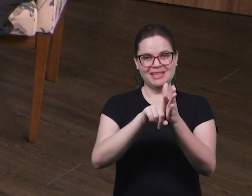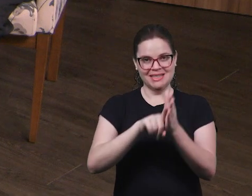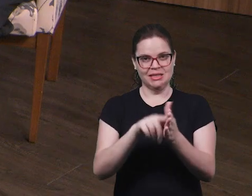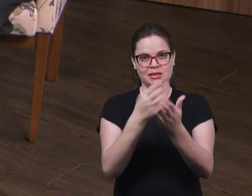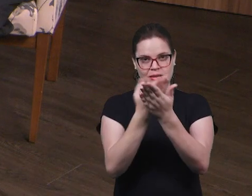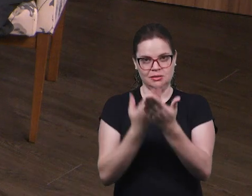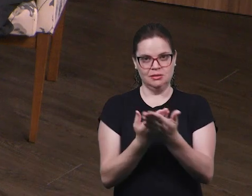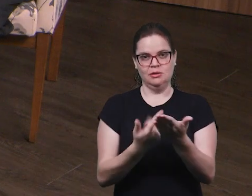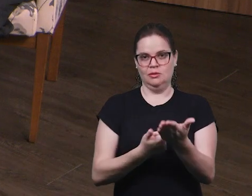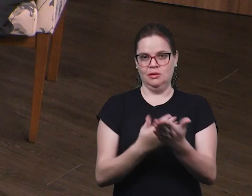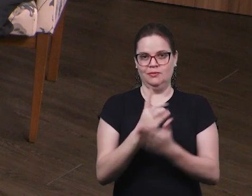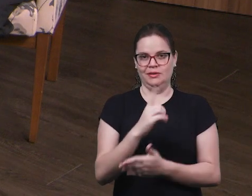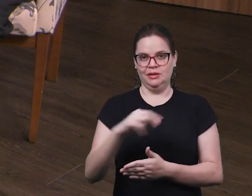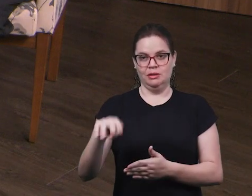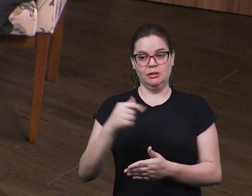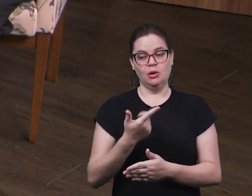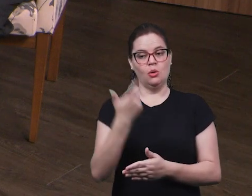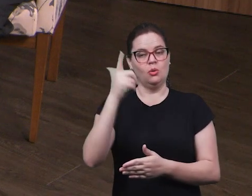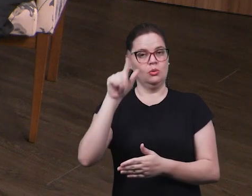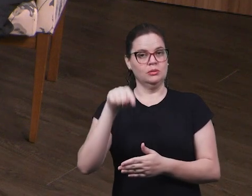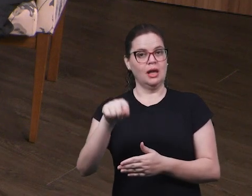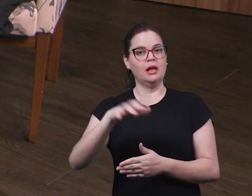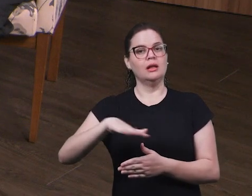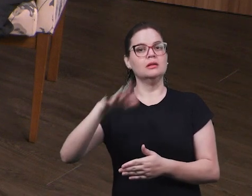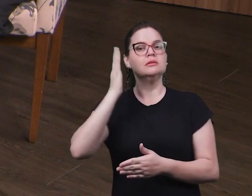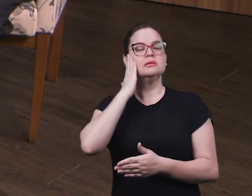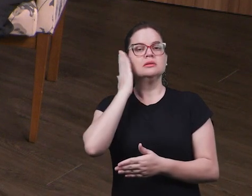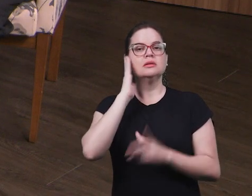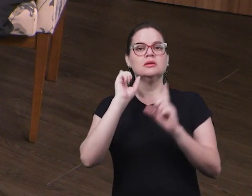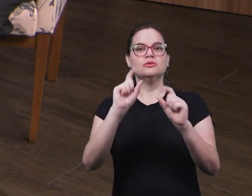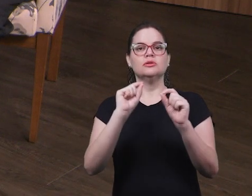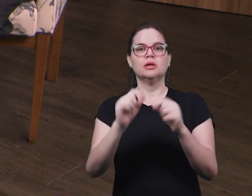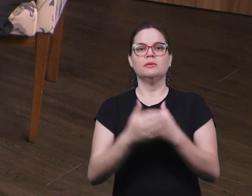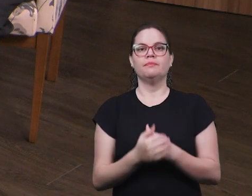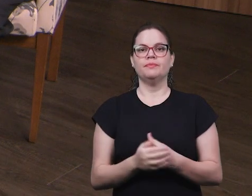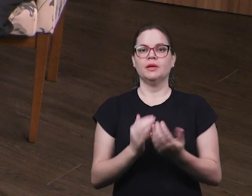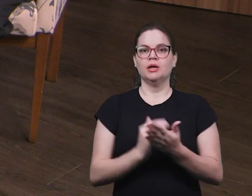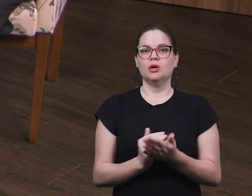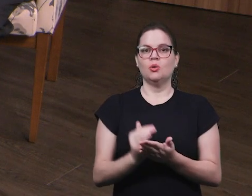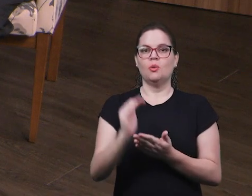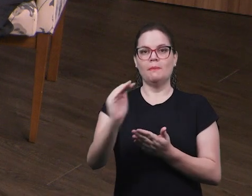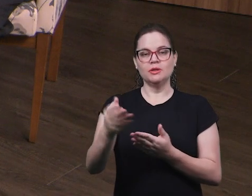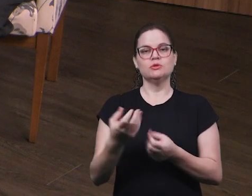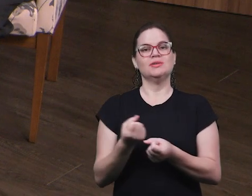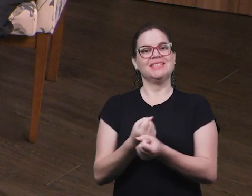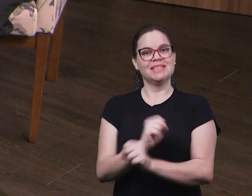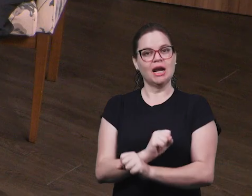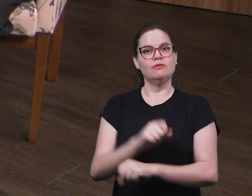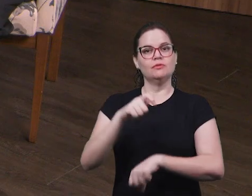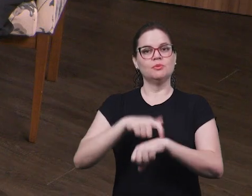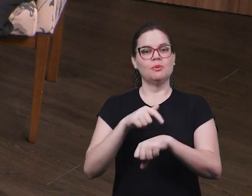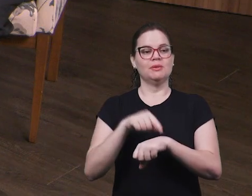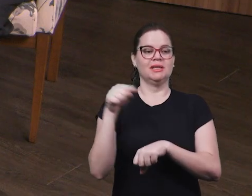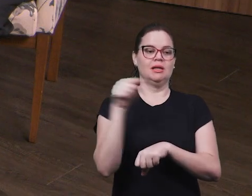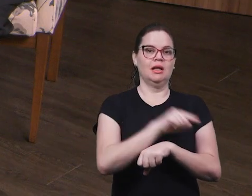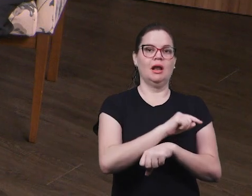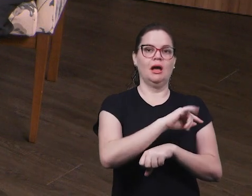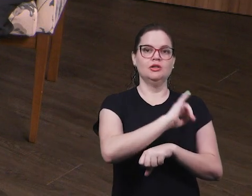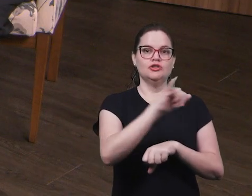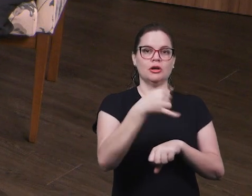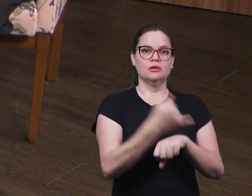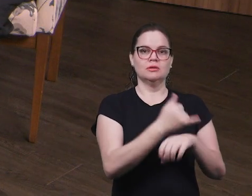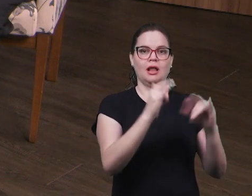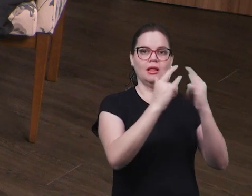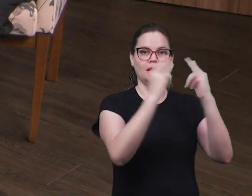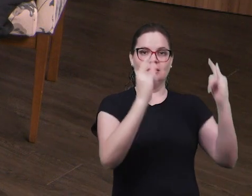entendem que o cativeiro se deu a partir da destruição do templo. Então,